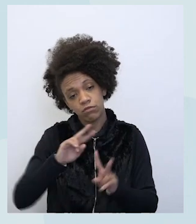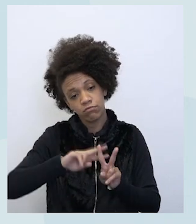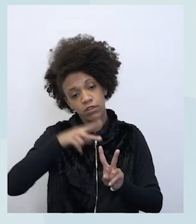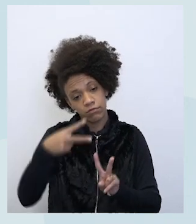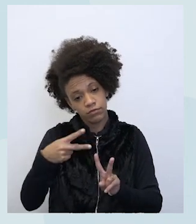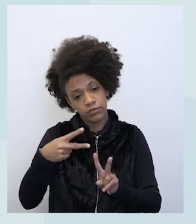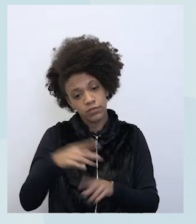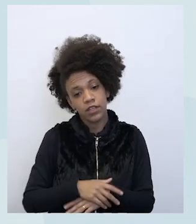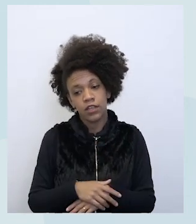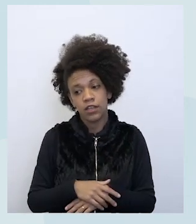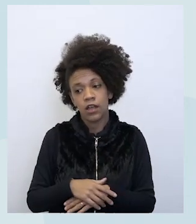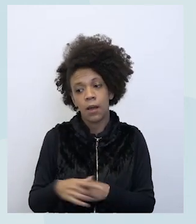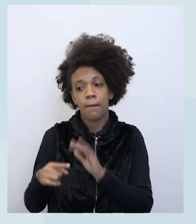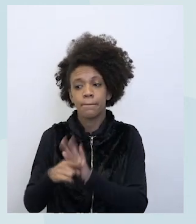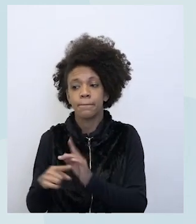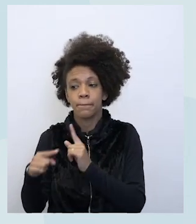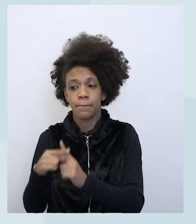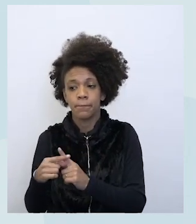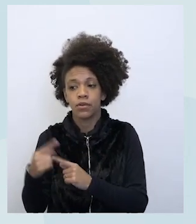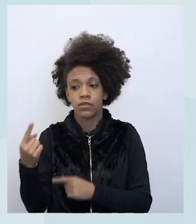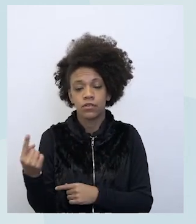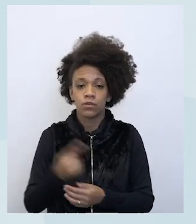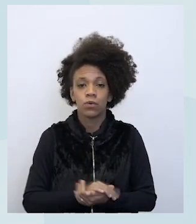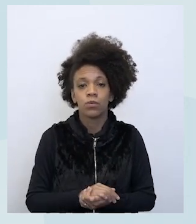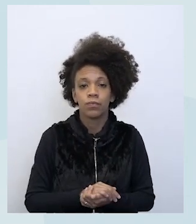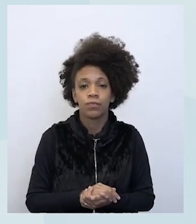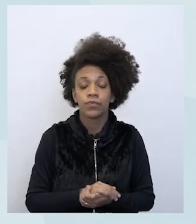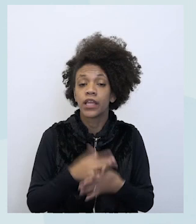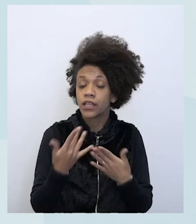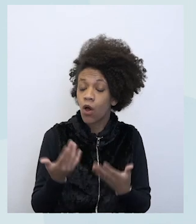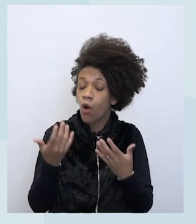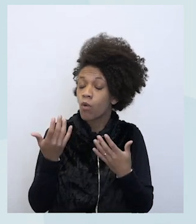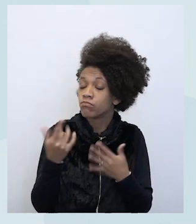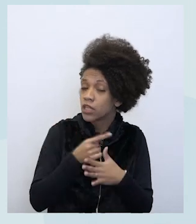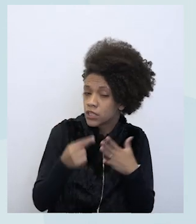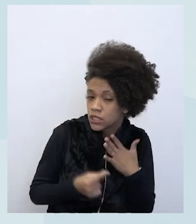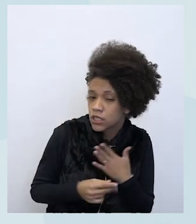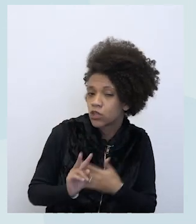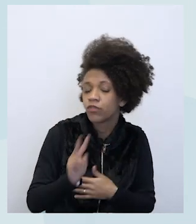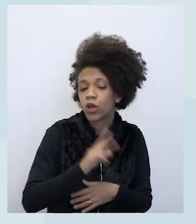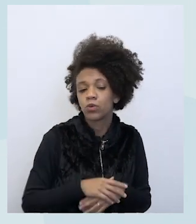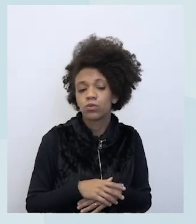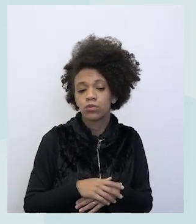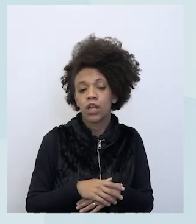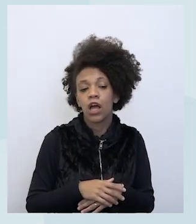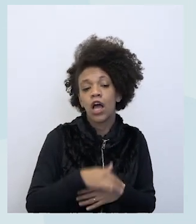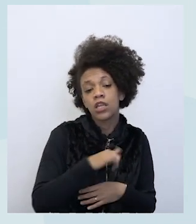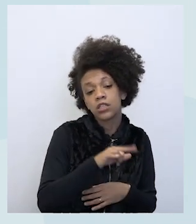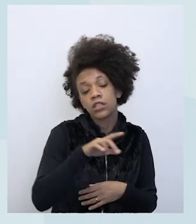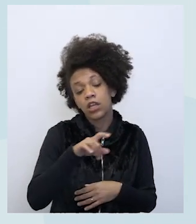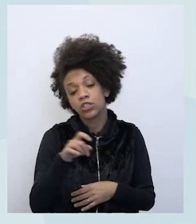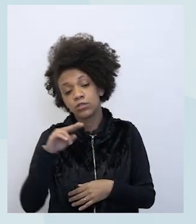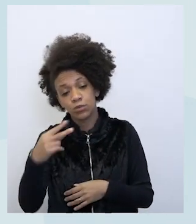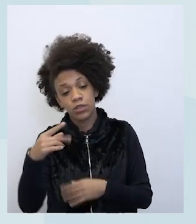mais 1. E eu já escolhi os valores para vocês, tá bom? Então, como eu já escolhi esses valores, menos 3, menos 1, opa, 0